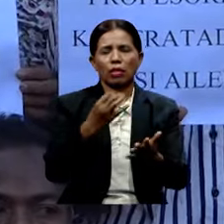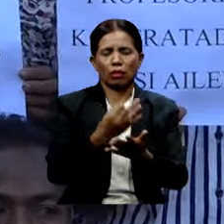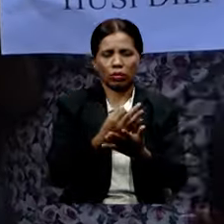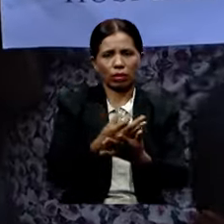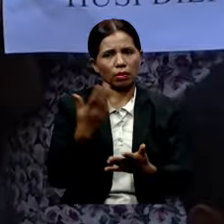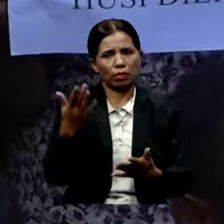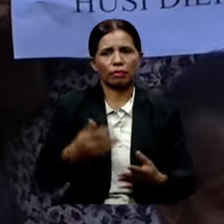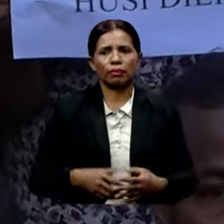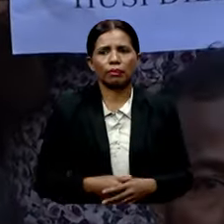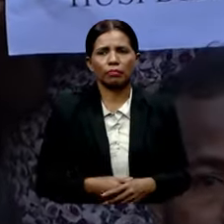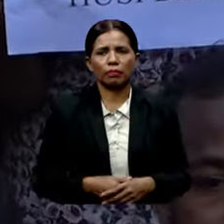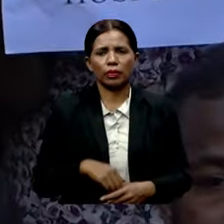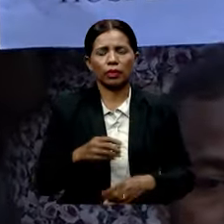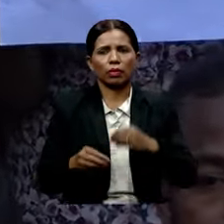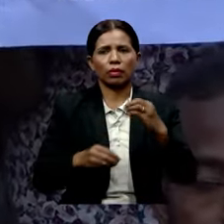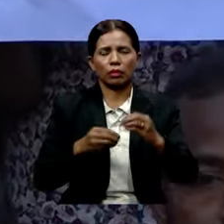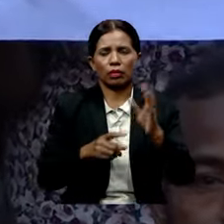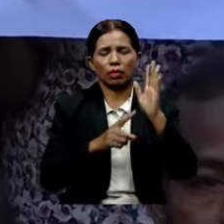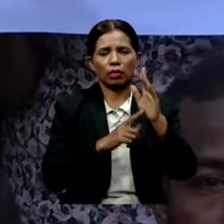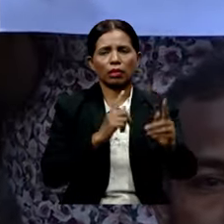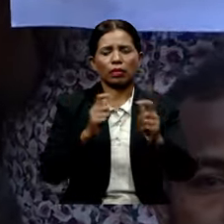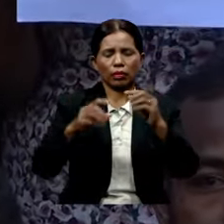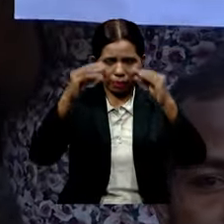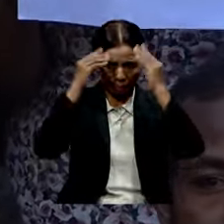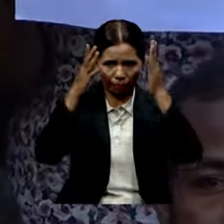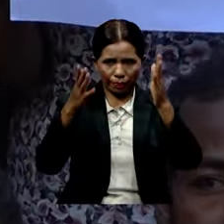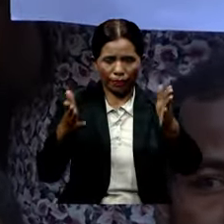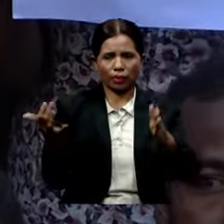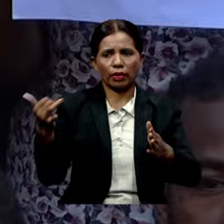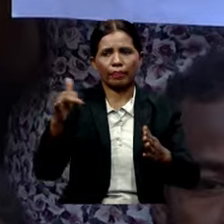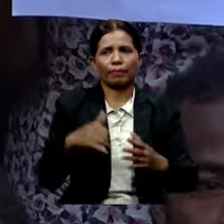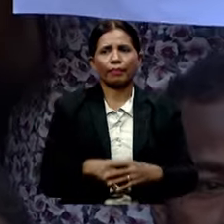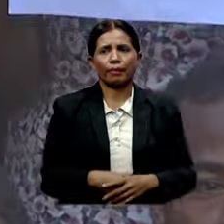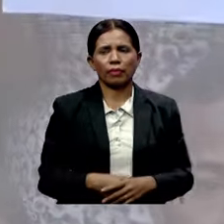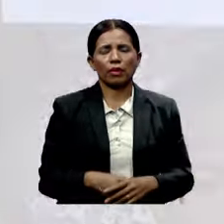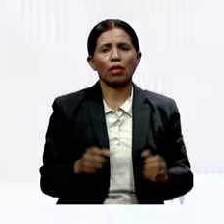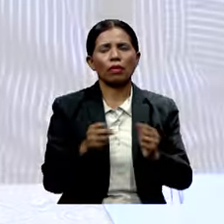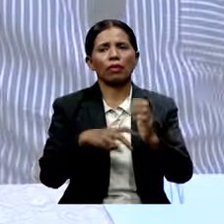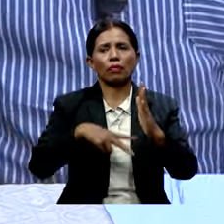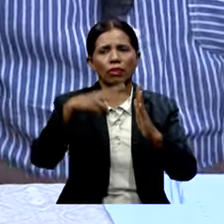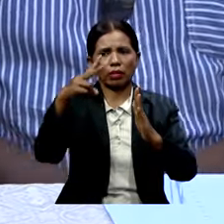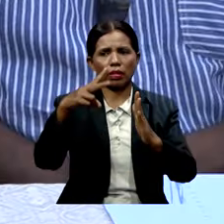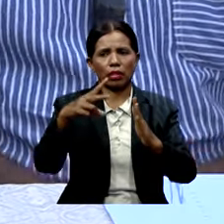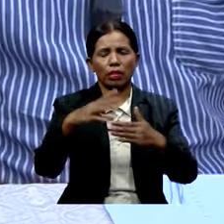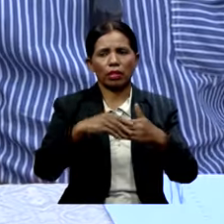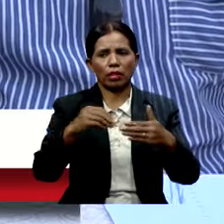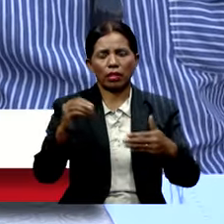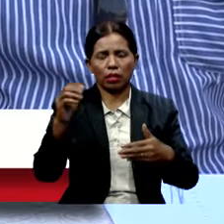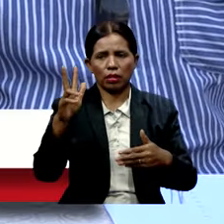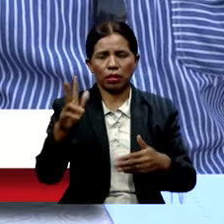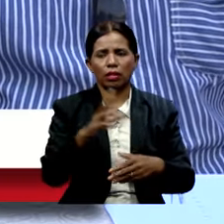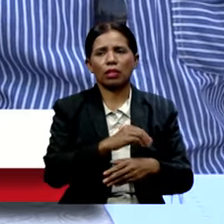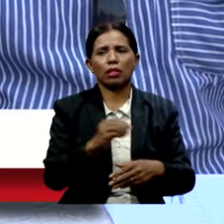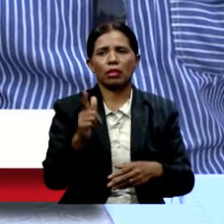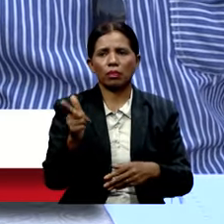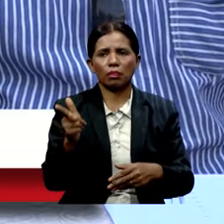refere. Quando ba subsídio transporte ba professores sira o valor dólar americano o anulo